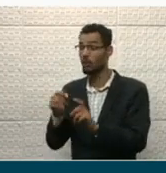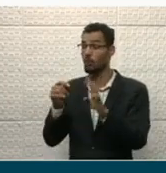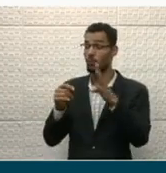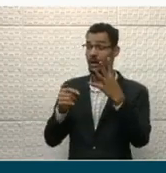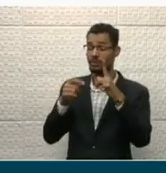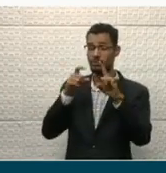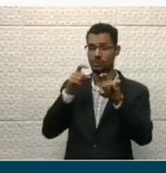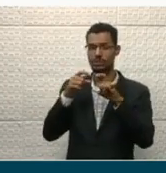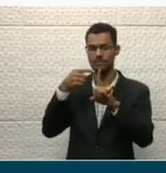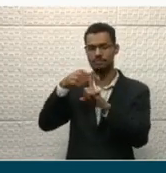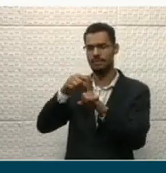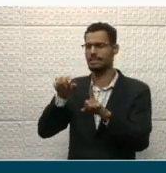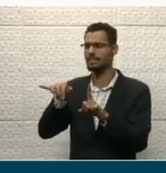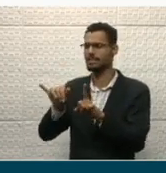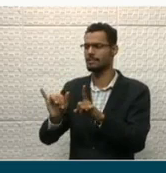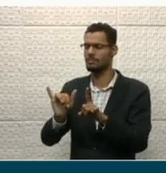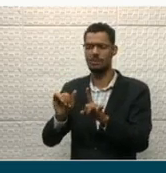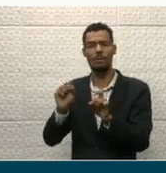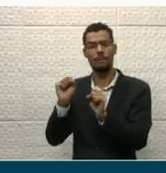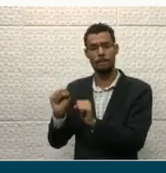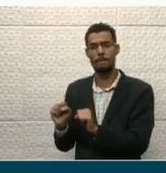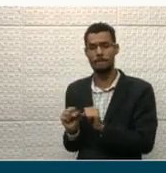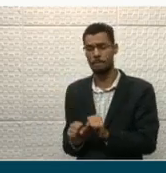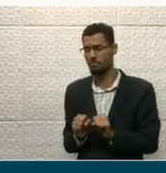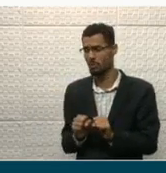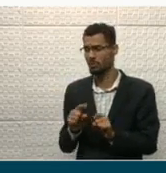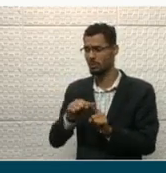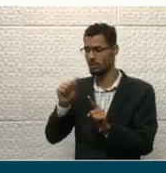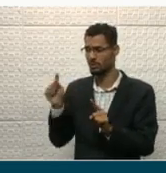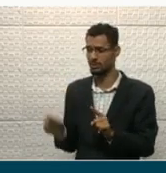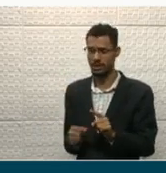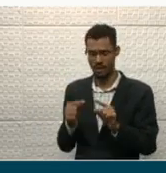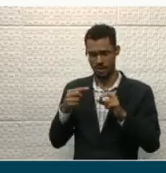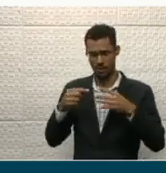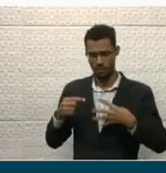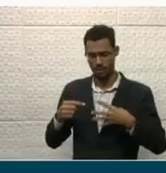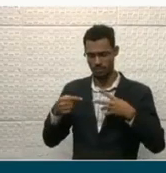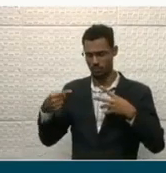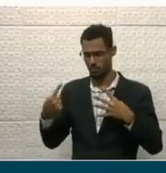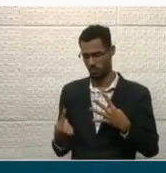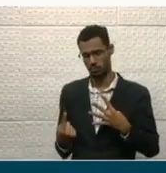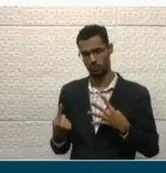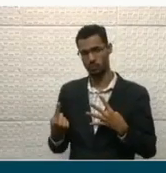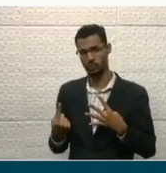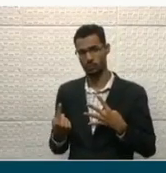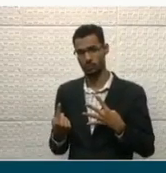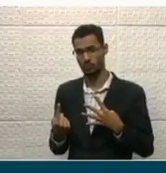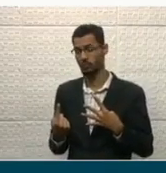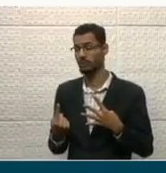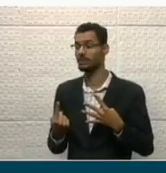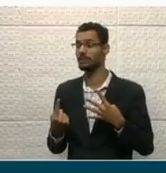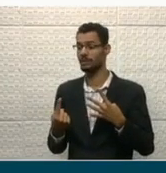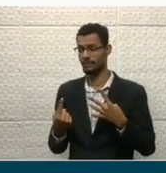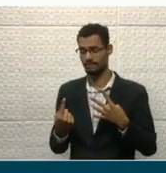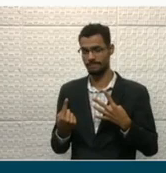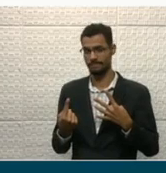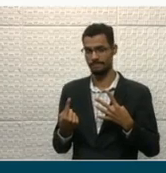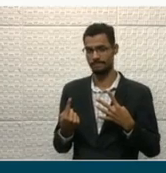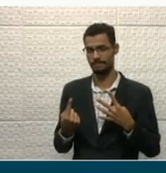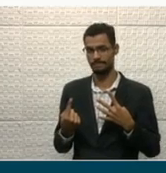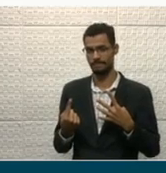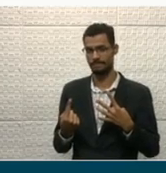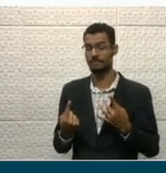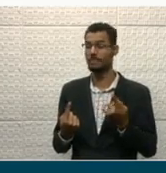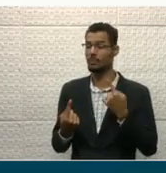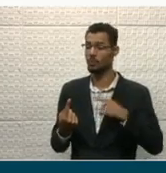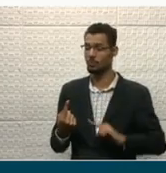4x mais y, eu posso decompor como o produto dos elementos da linha 4, 1 com a coluna xy.